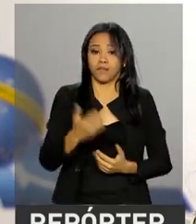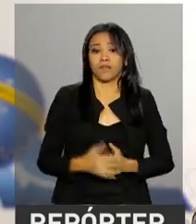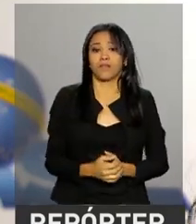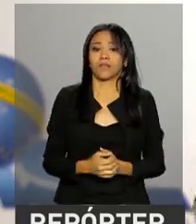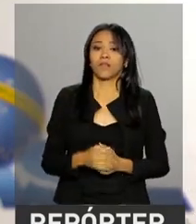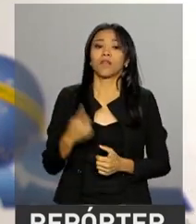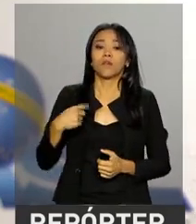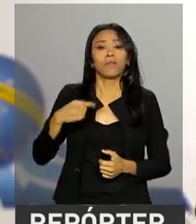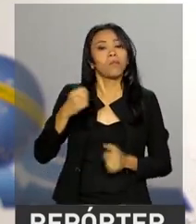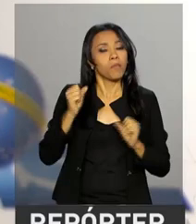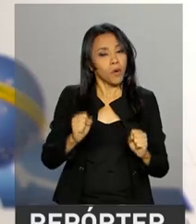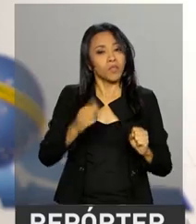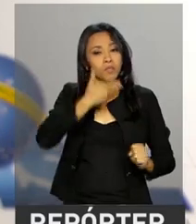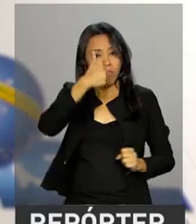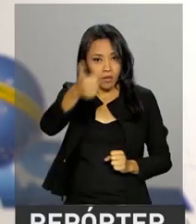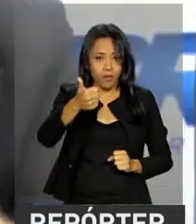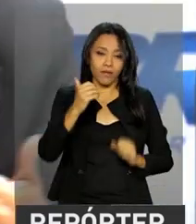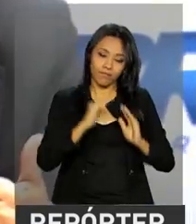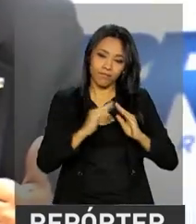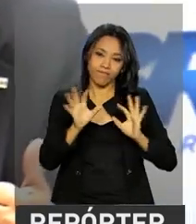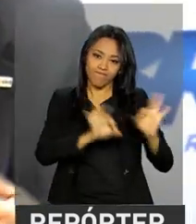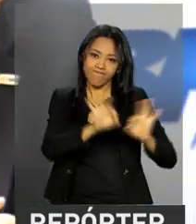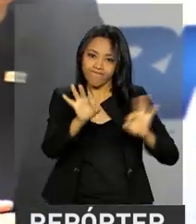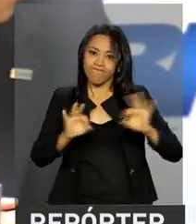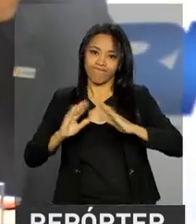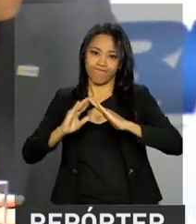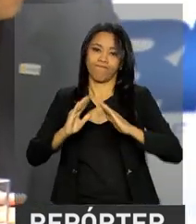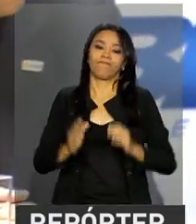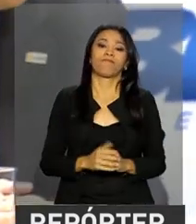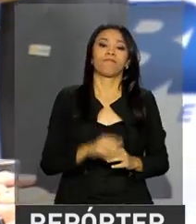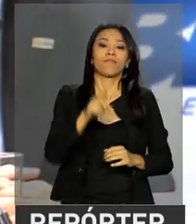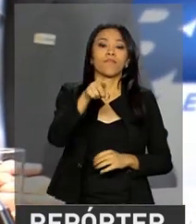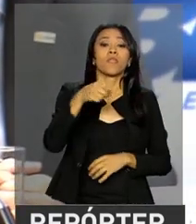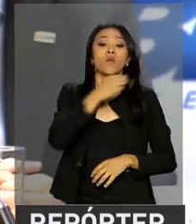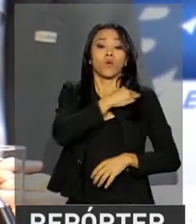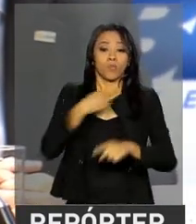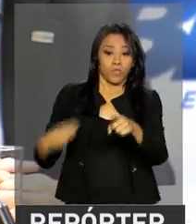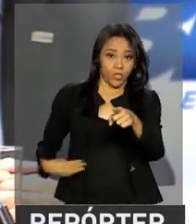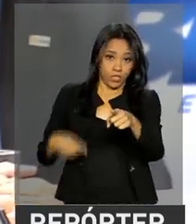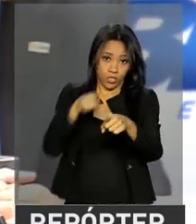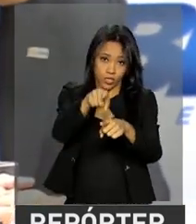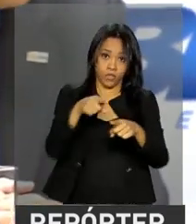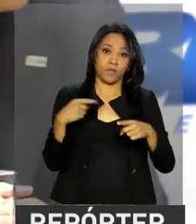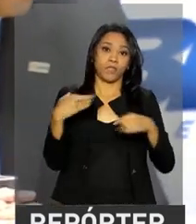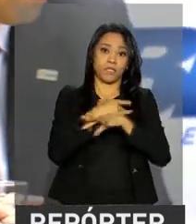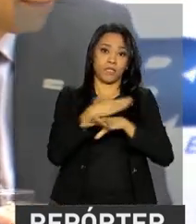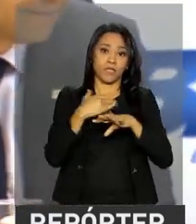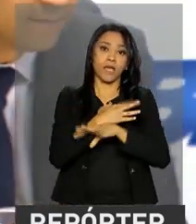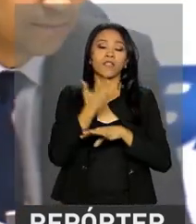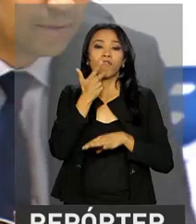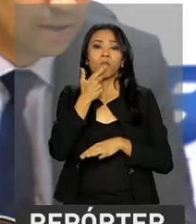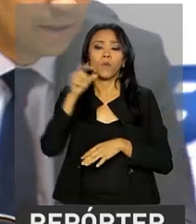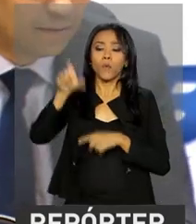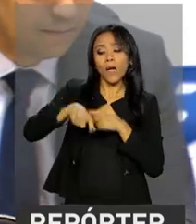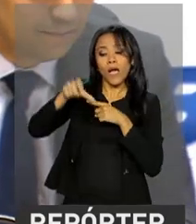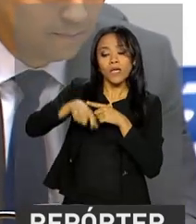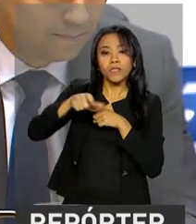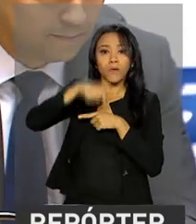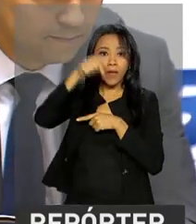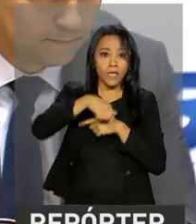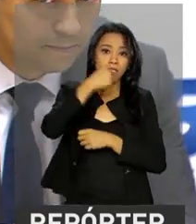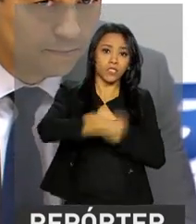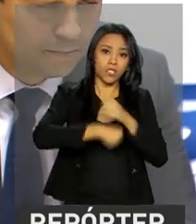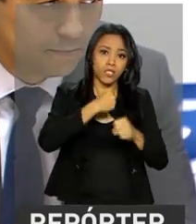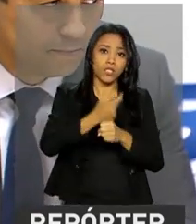a gente pode melhorar um pouco mais a nossa casa. De acordo com o ministro das Cidades, com o Cartão Reforma, o governo vai liberar só este